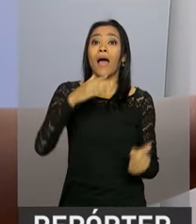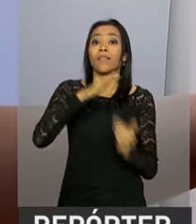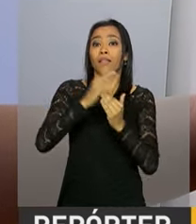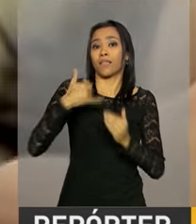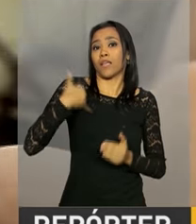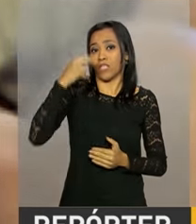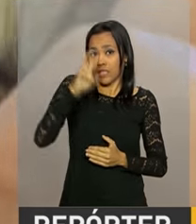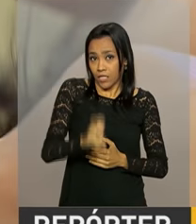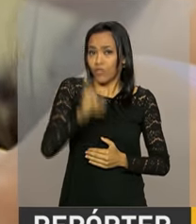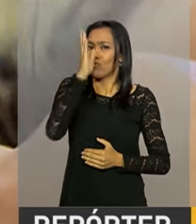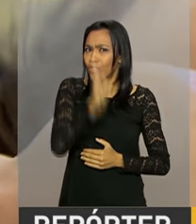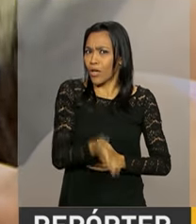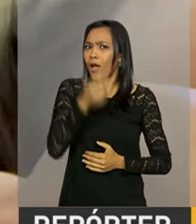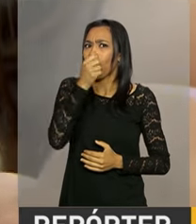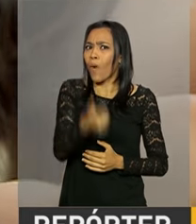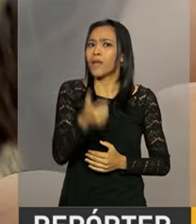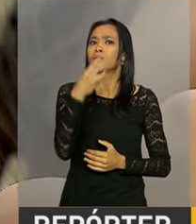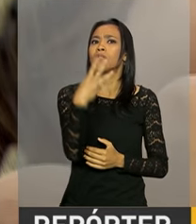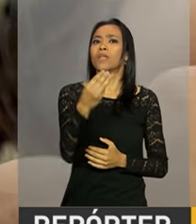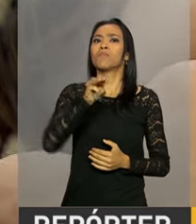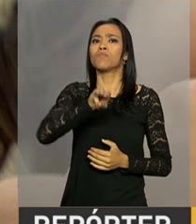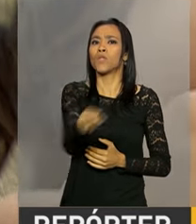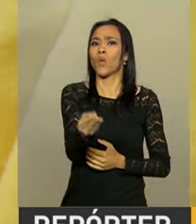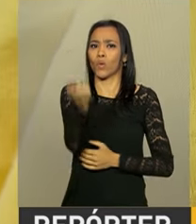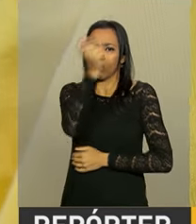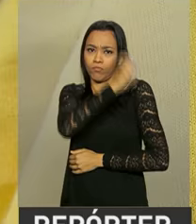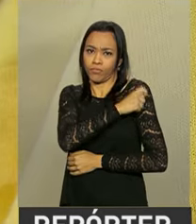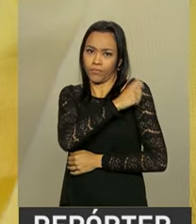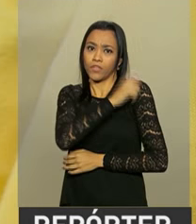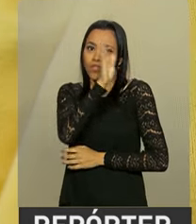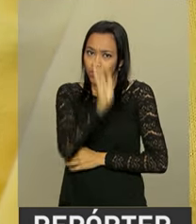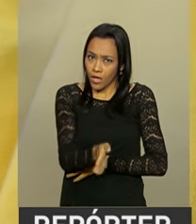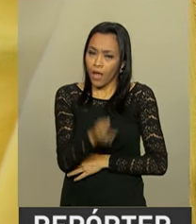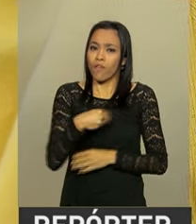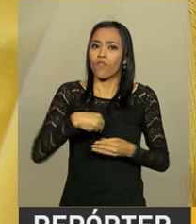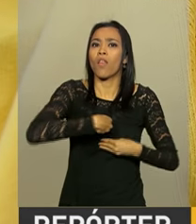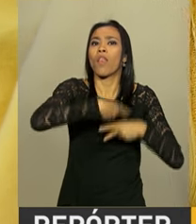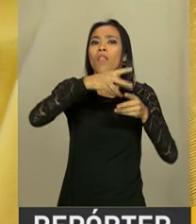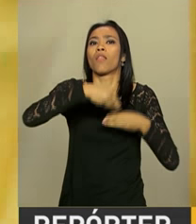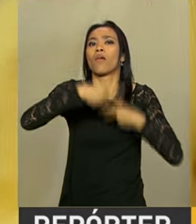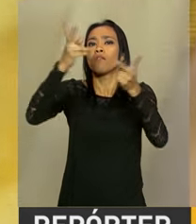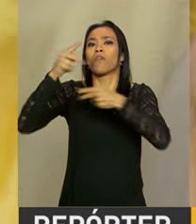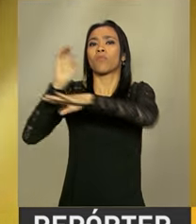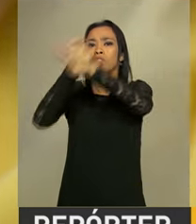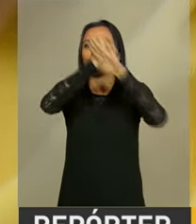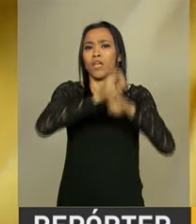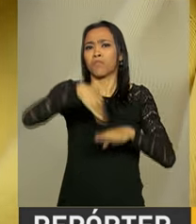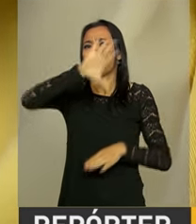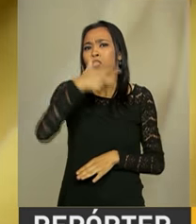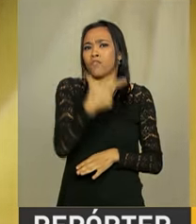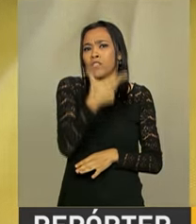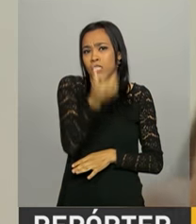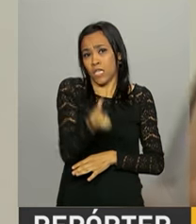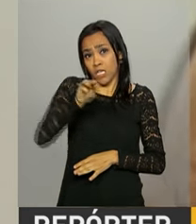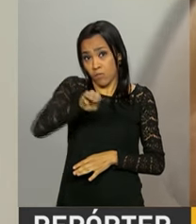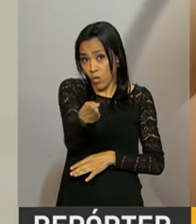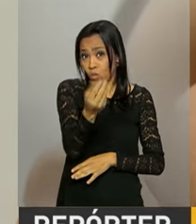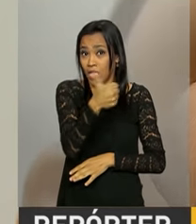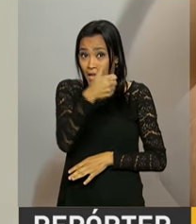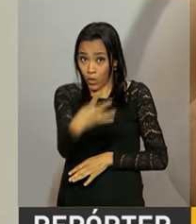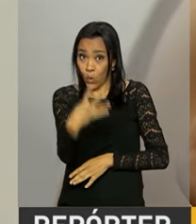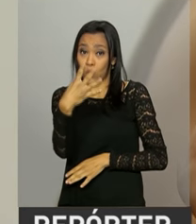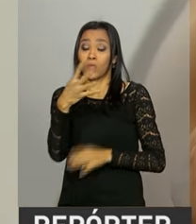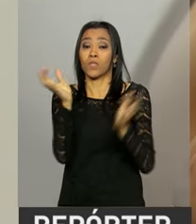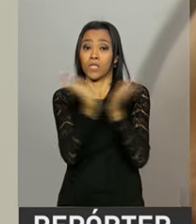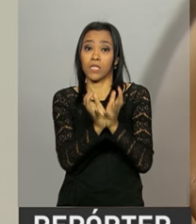anos já receberam quase 3 milhões de doses foram enviadas aos Estados mais de 26 milhões de doses de 14 vacinas